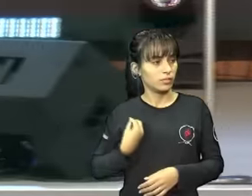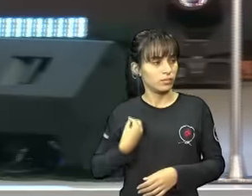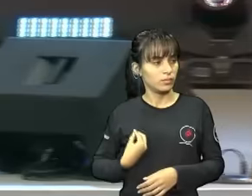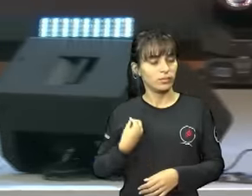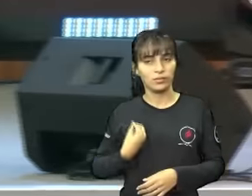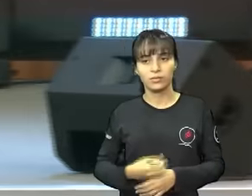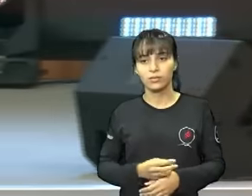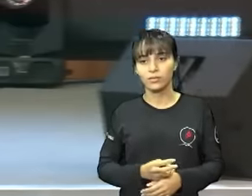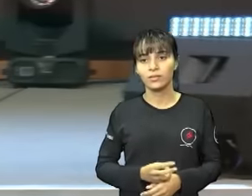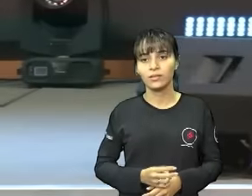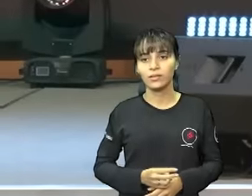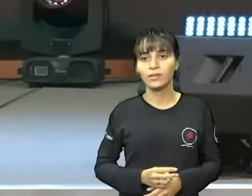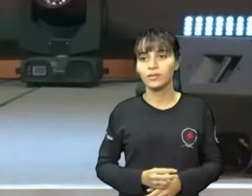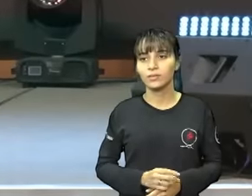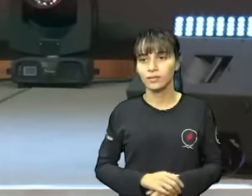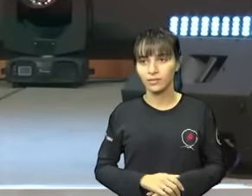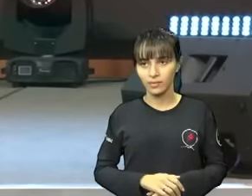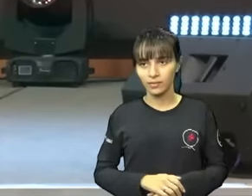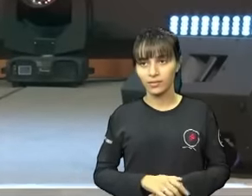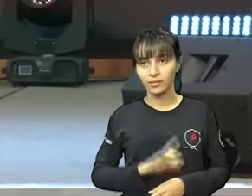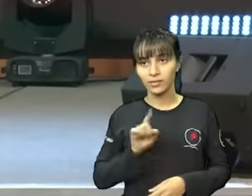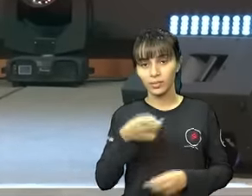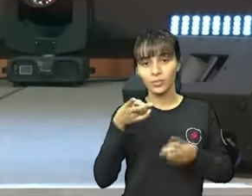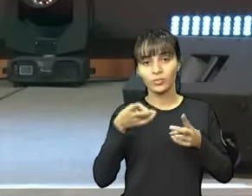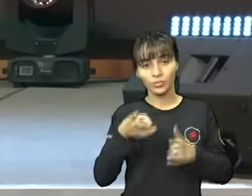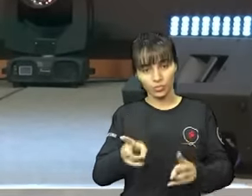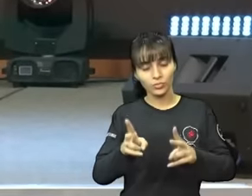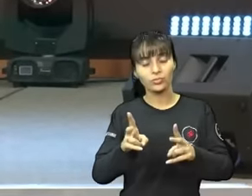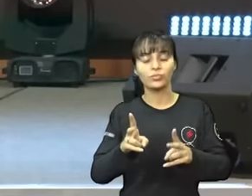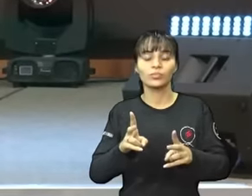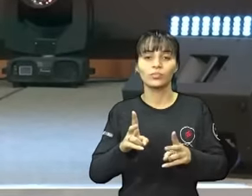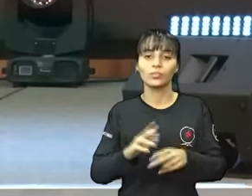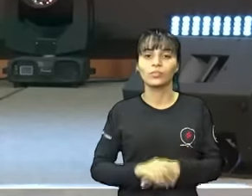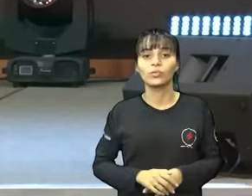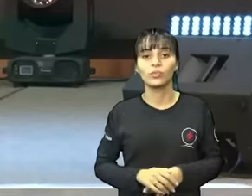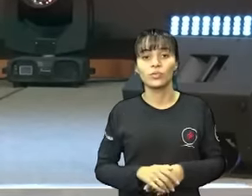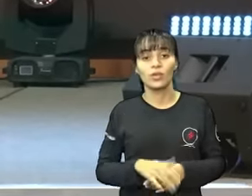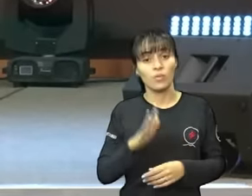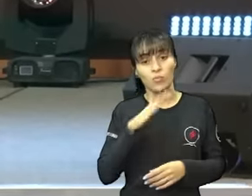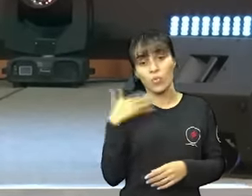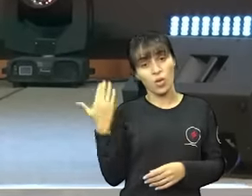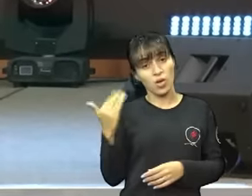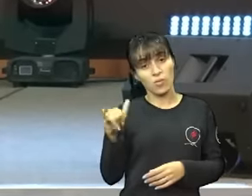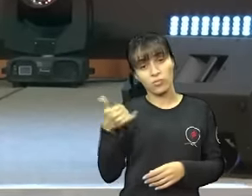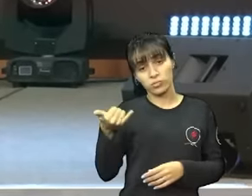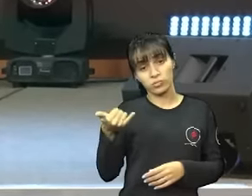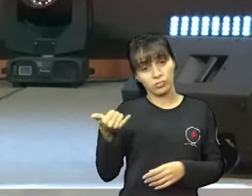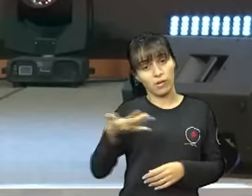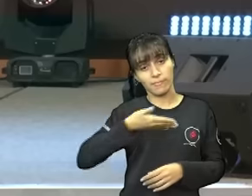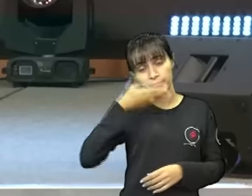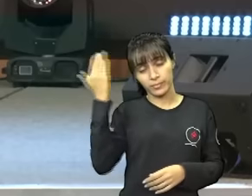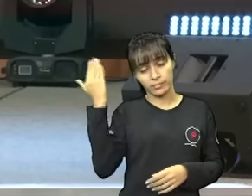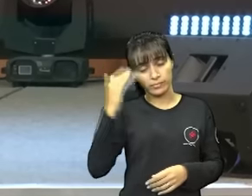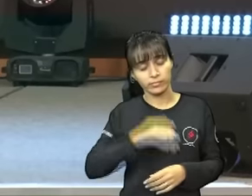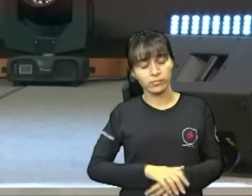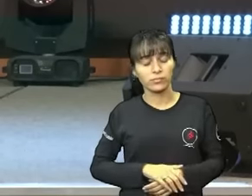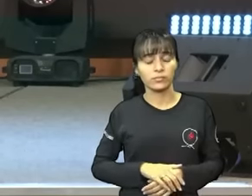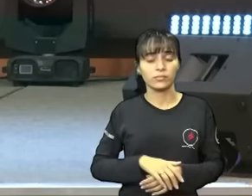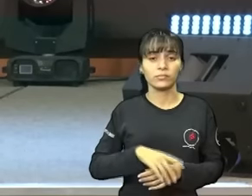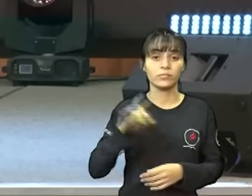escolha depois segue-se o juízo e morreu acabou a chance em último